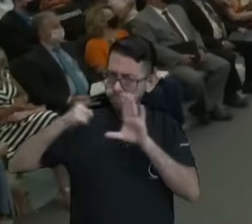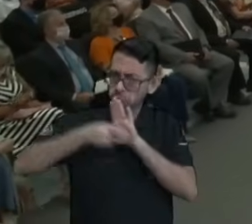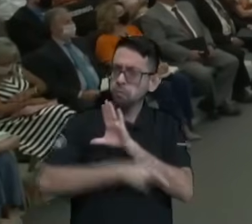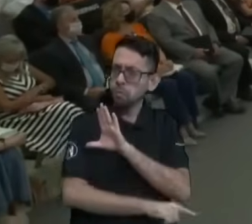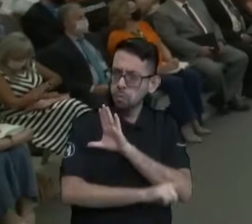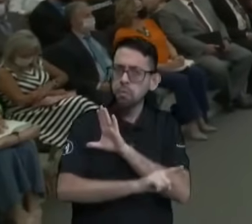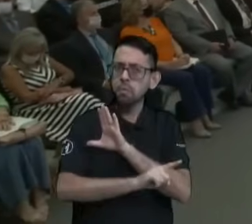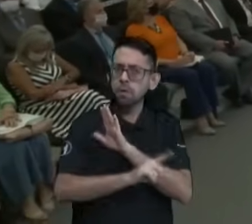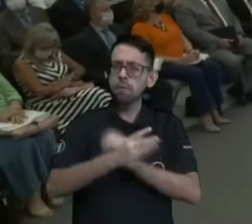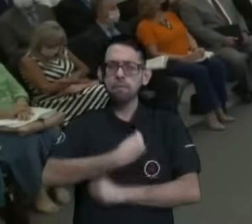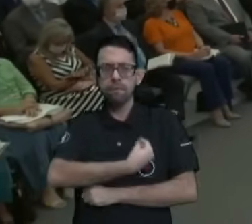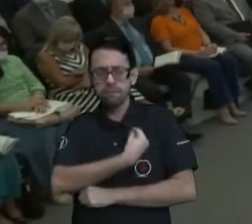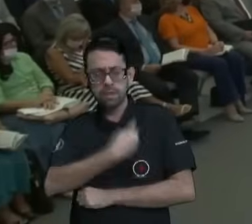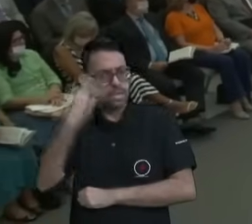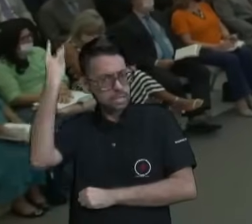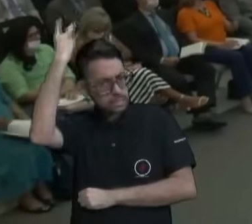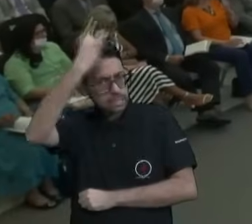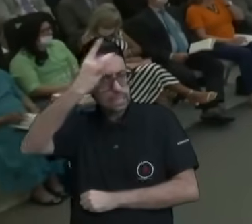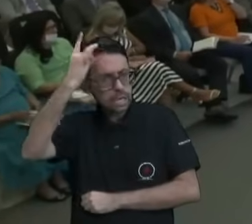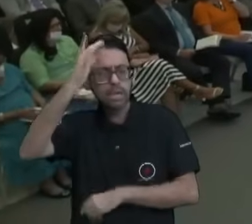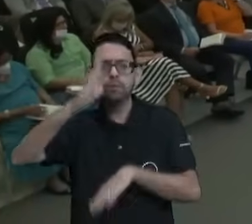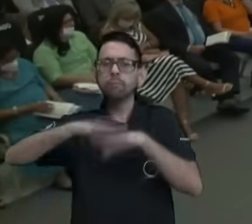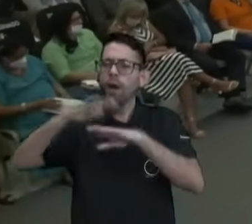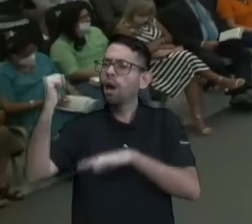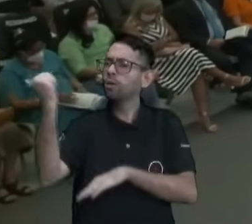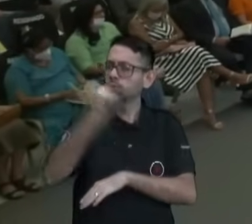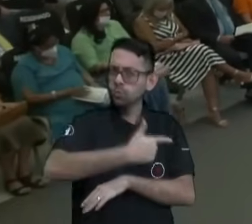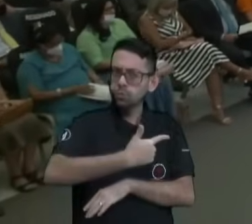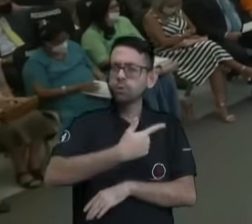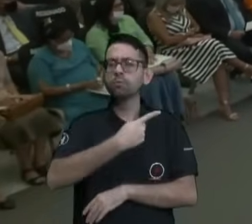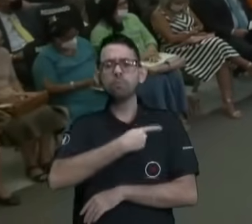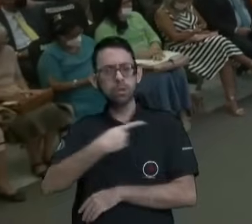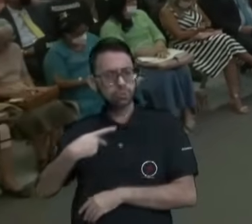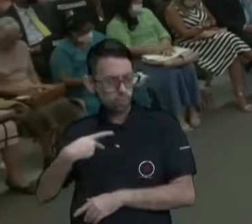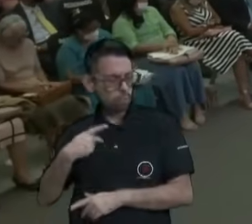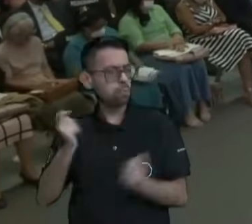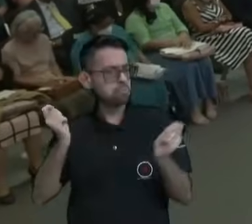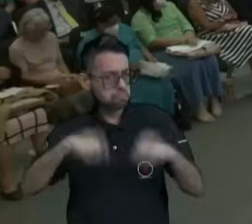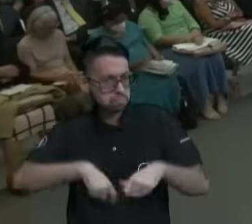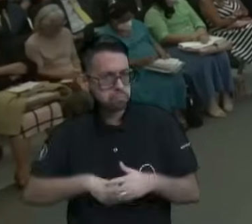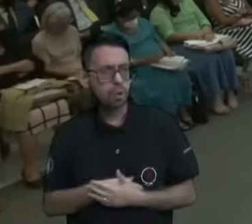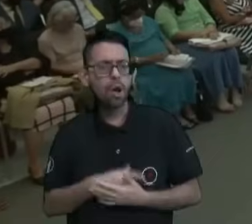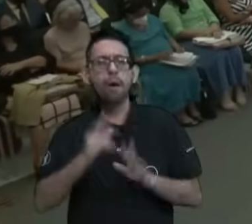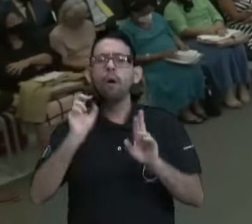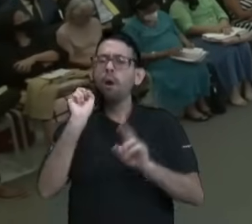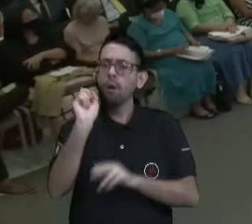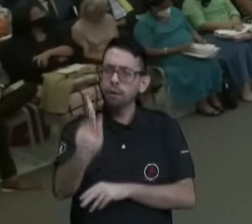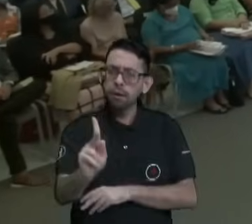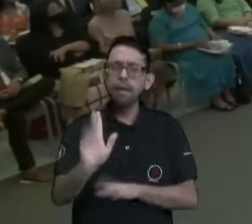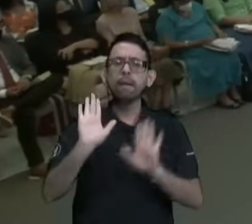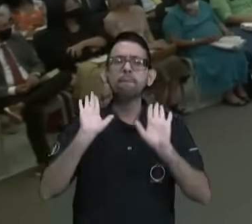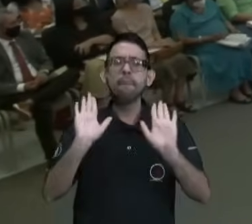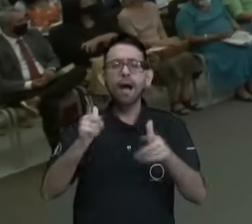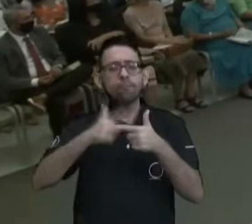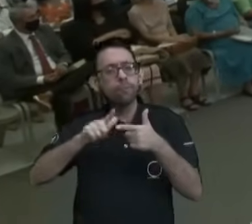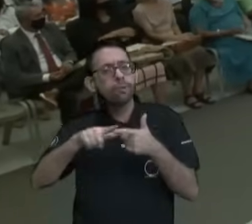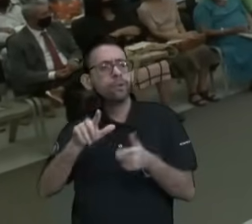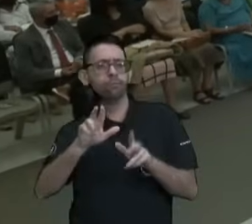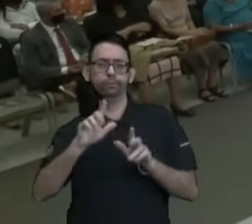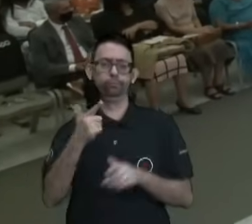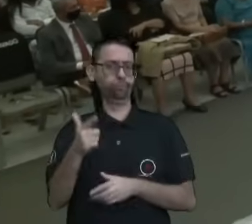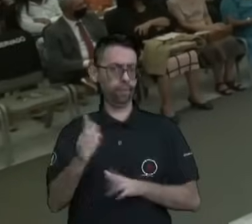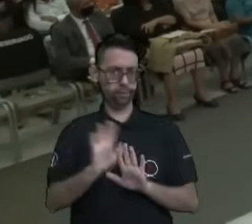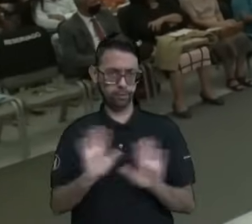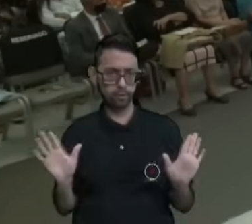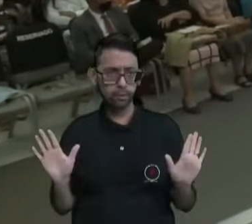vida mais Santa de mais intimidade com Deus ter revelação que nem Pastor tem isso tudo não tem problema isso é